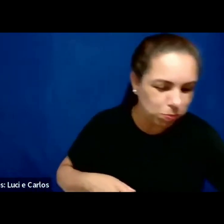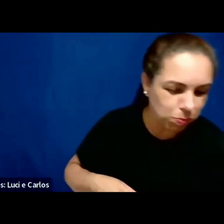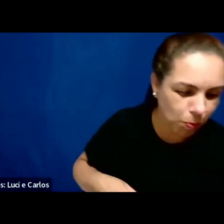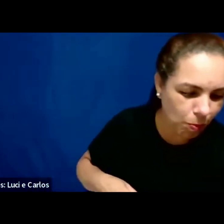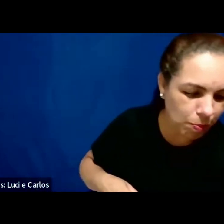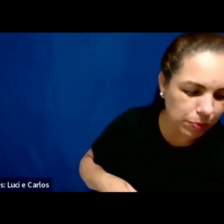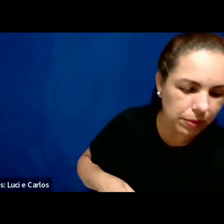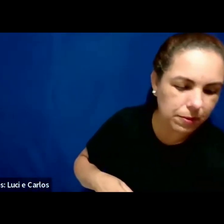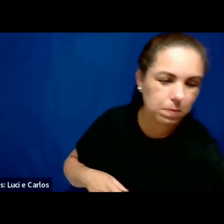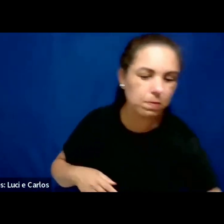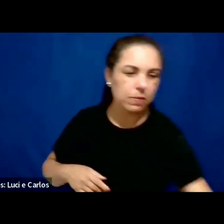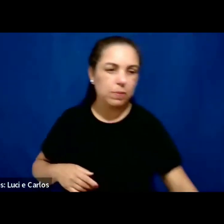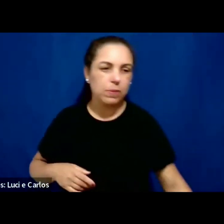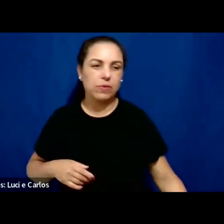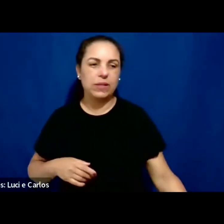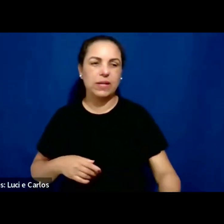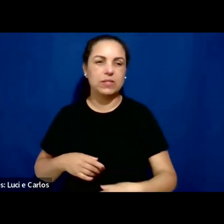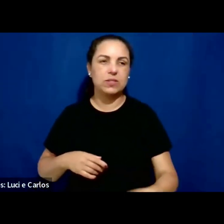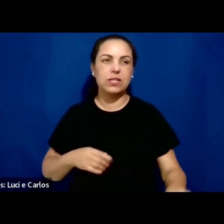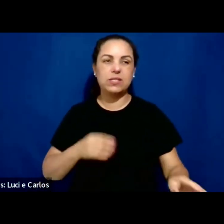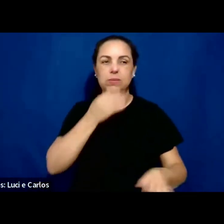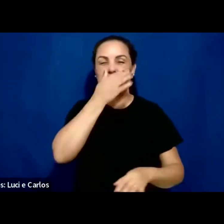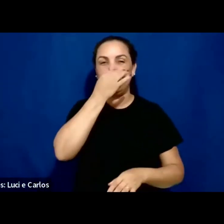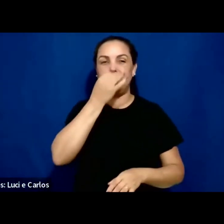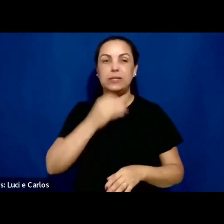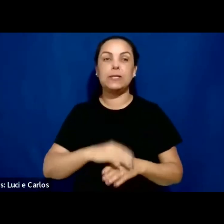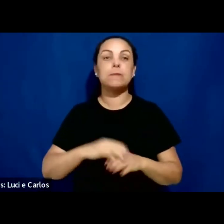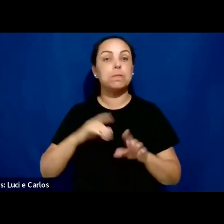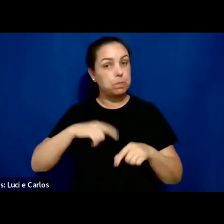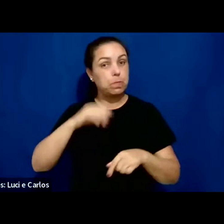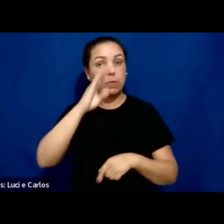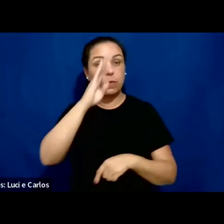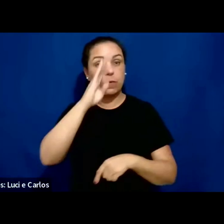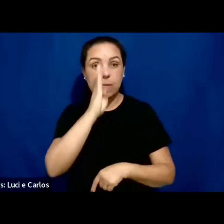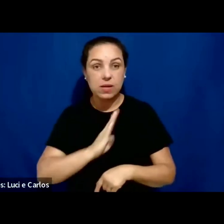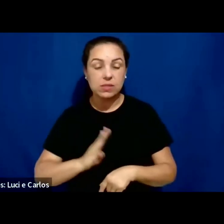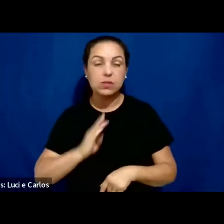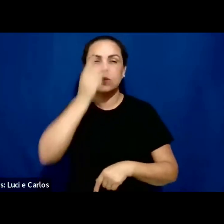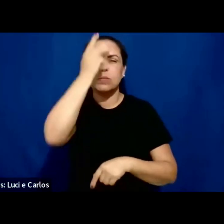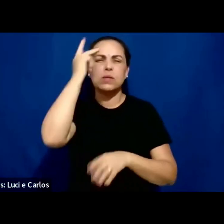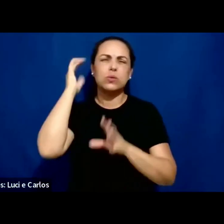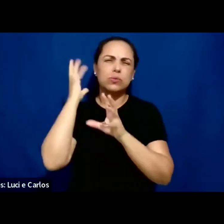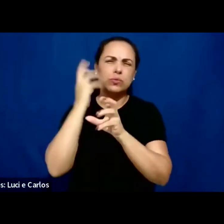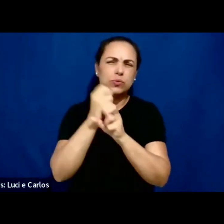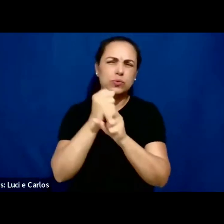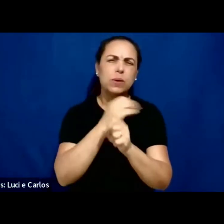Tá? Então, gente, 22 mil pessoas morrem. Né?